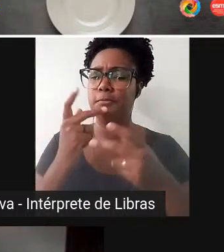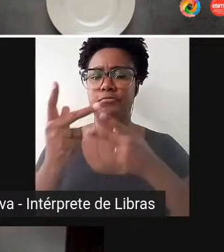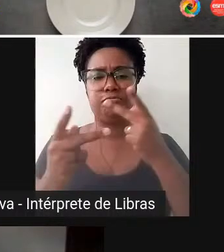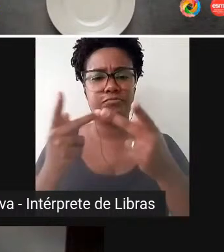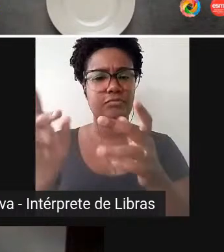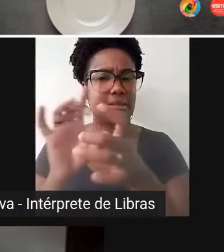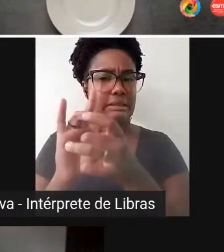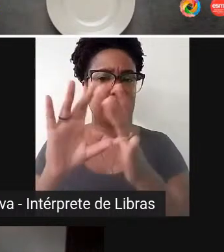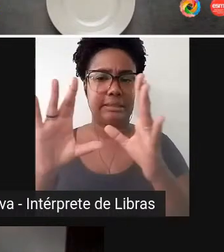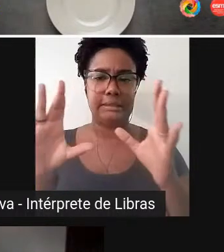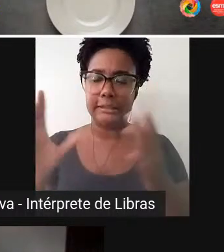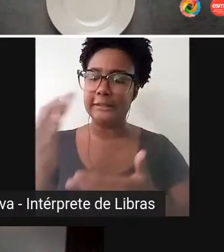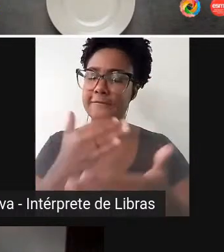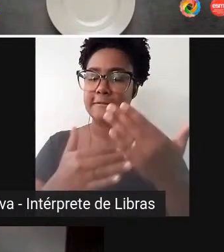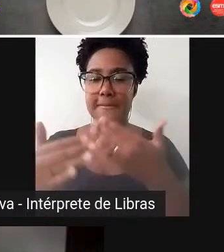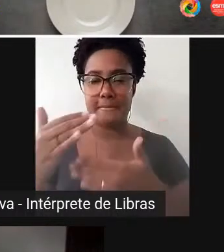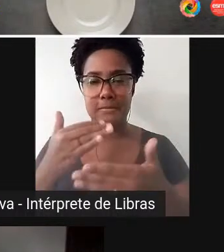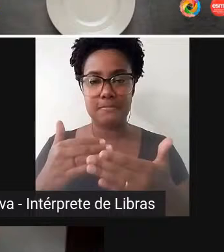possamos, mais uma vez,